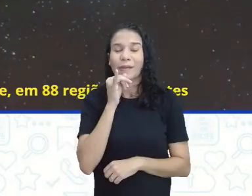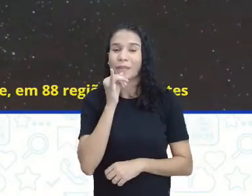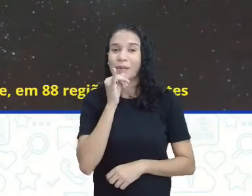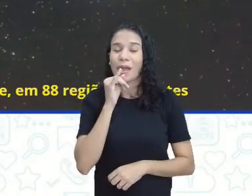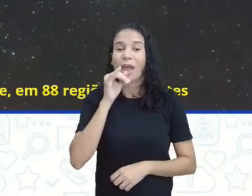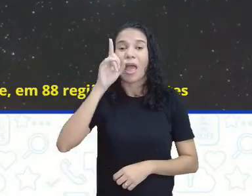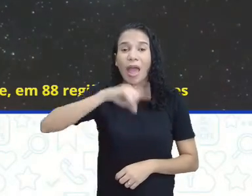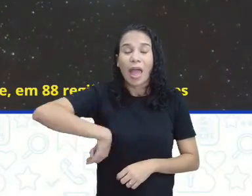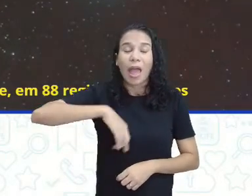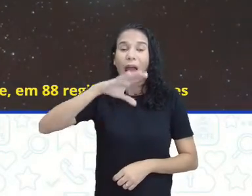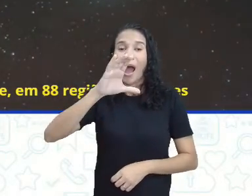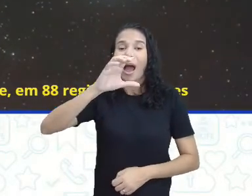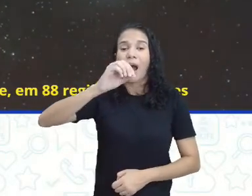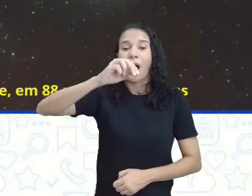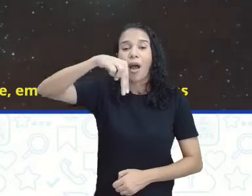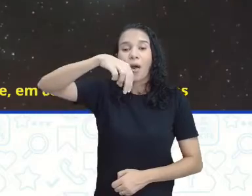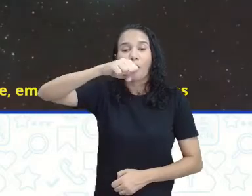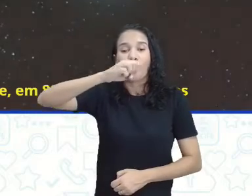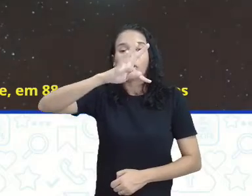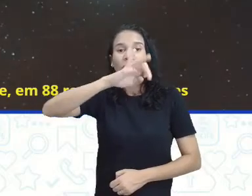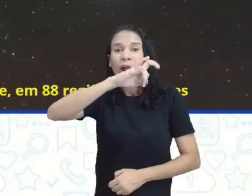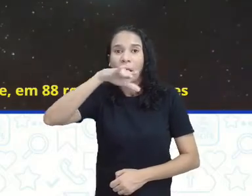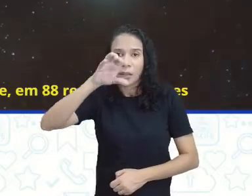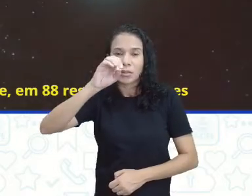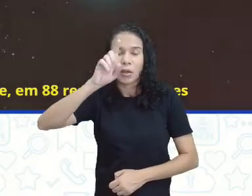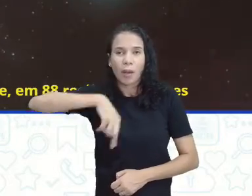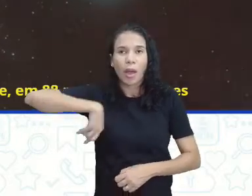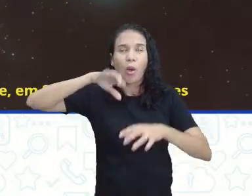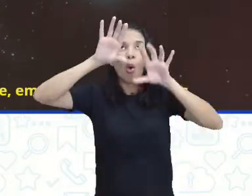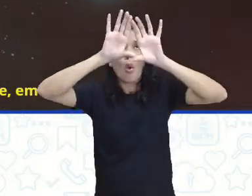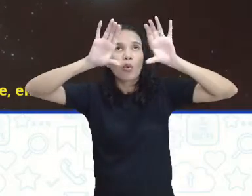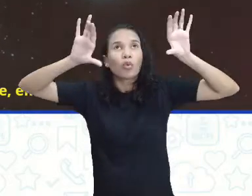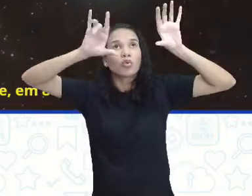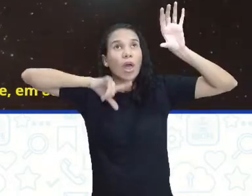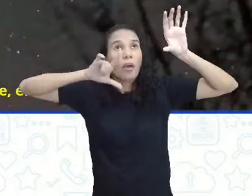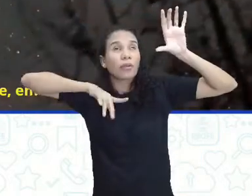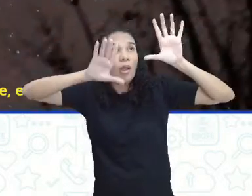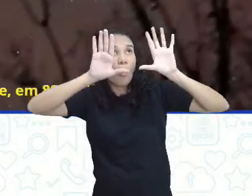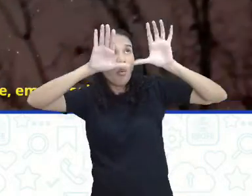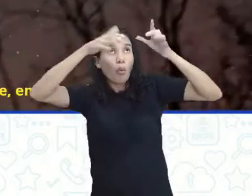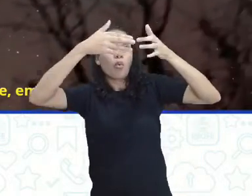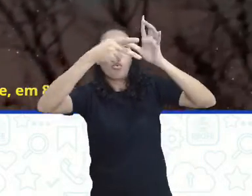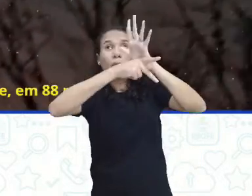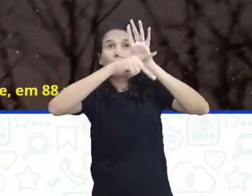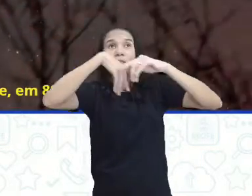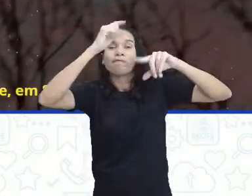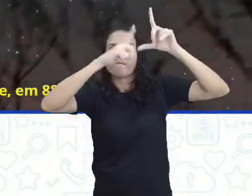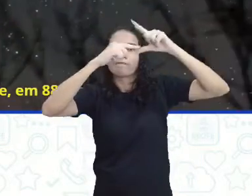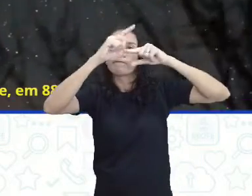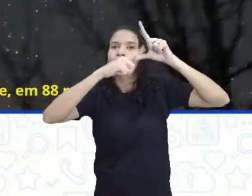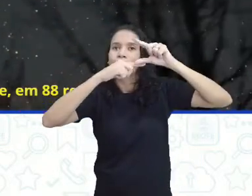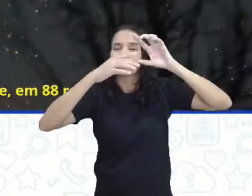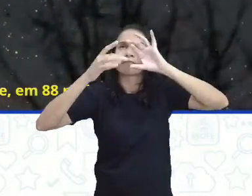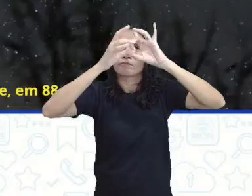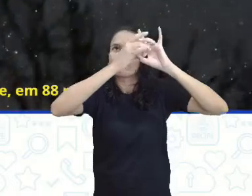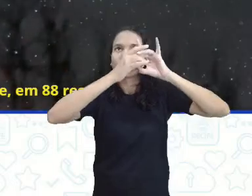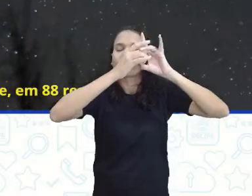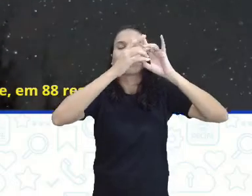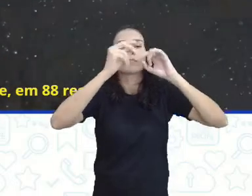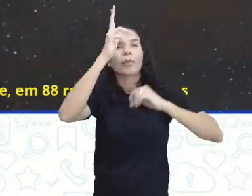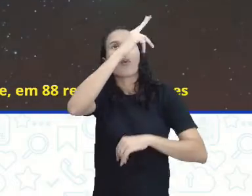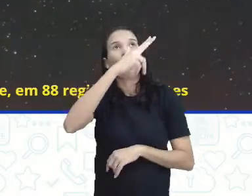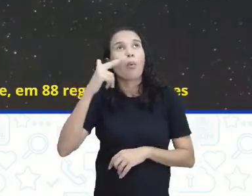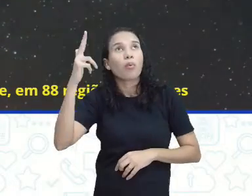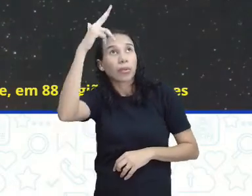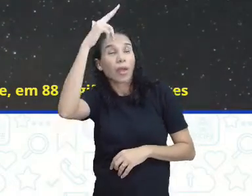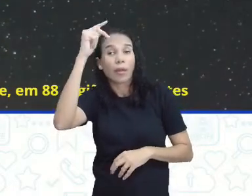constelação é aquela parte do céu, né, onde existem aquele grupo de estrelas, tá certo? Formando essa constelação. Então,